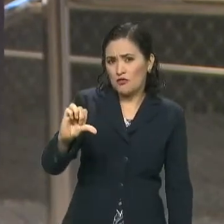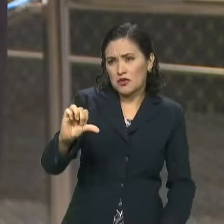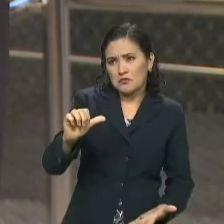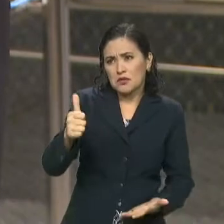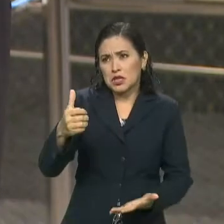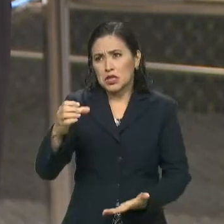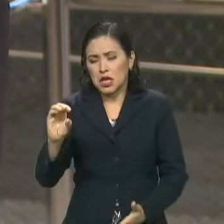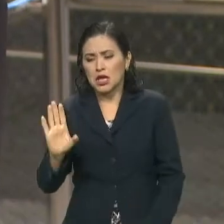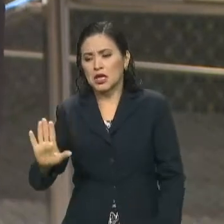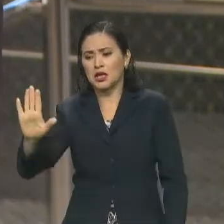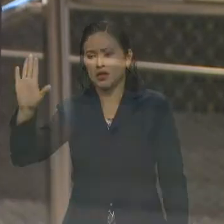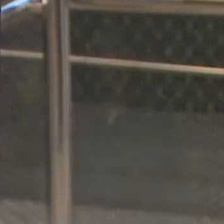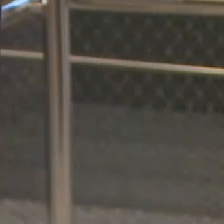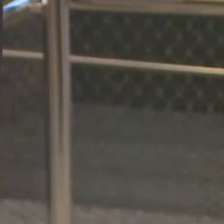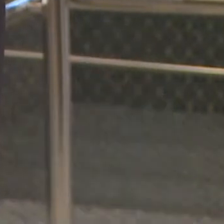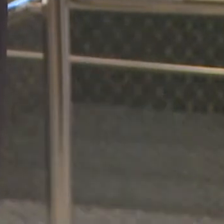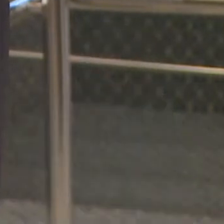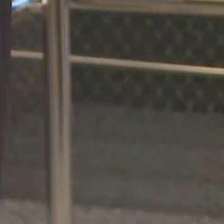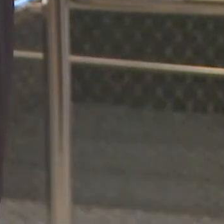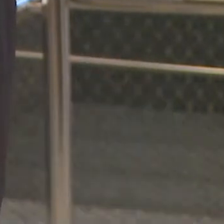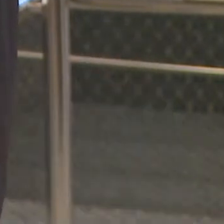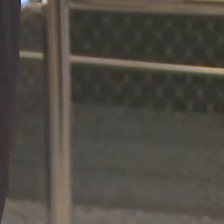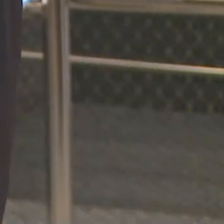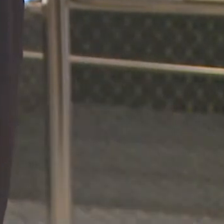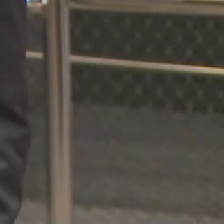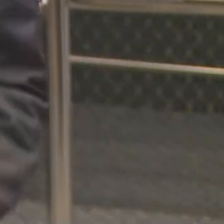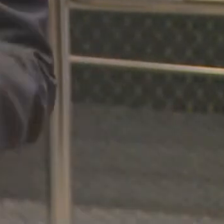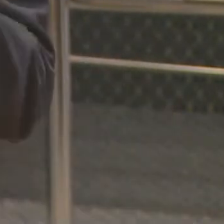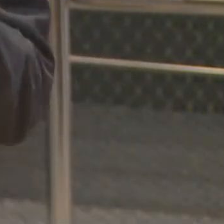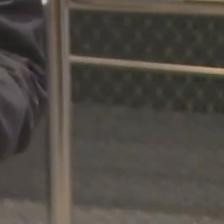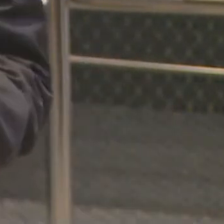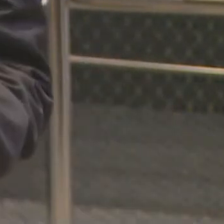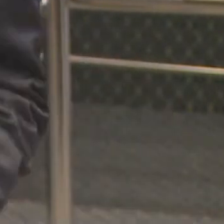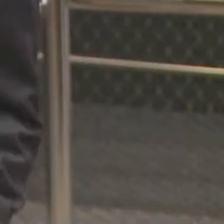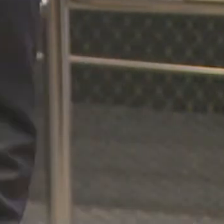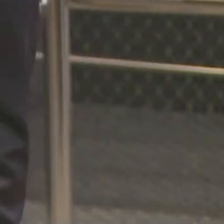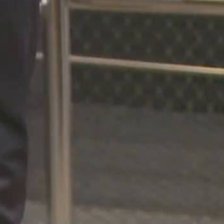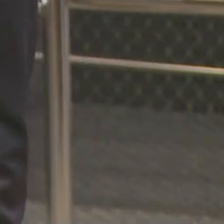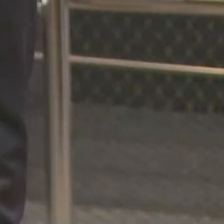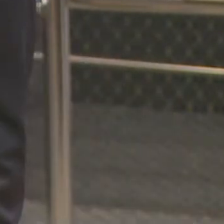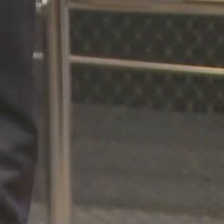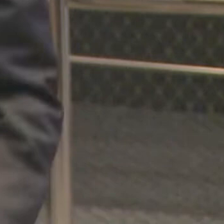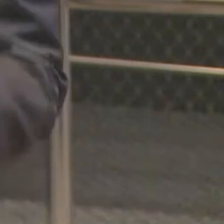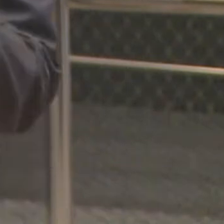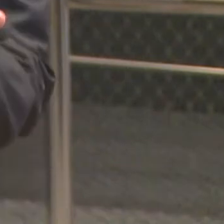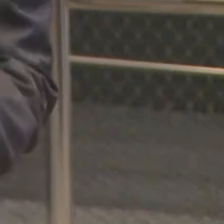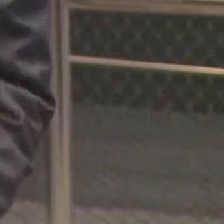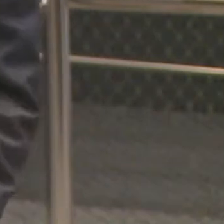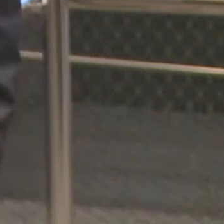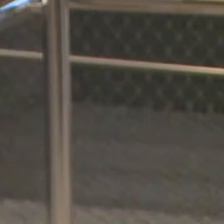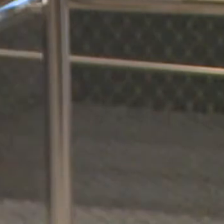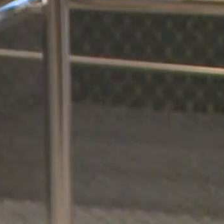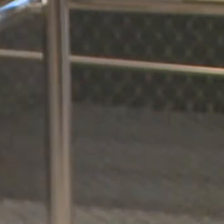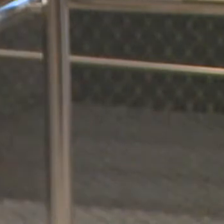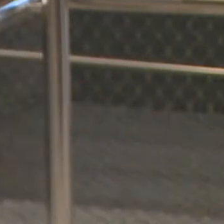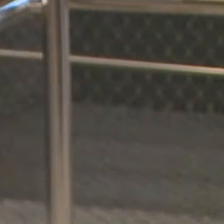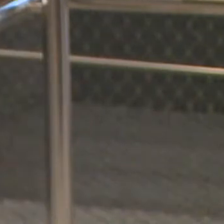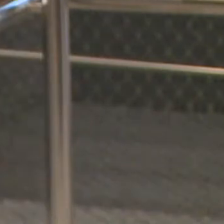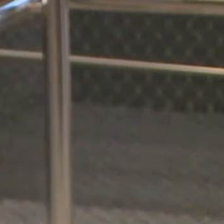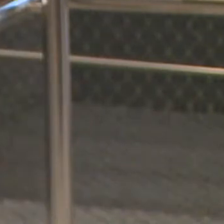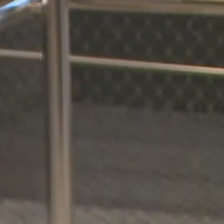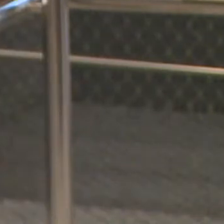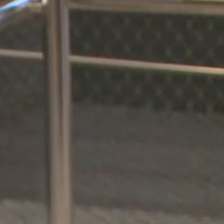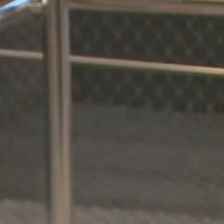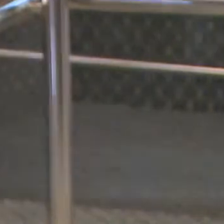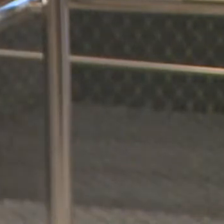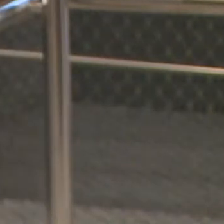9 ou 10 candidaturas de deputados federais. Por enquanto, só 2 deputados de mandato, eu no campo